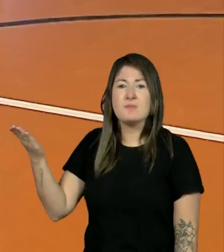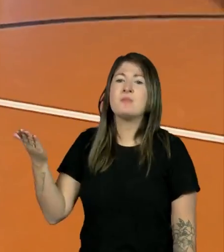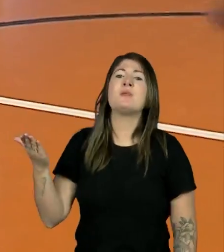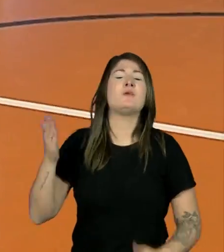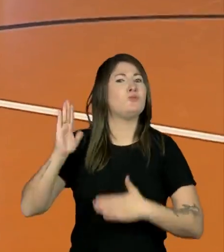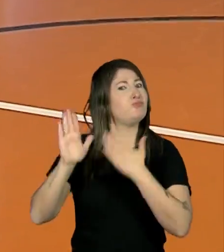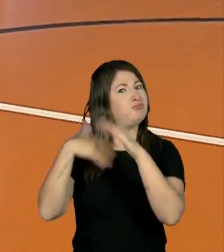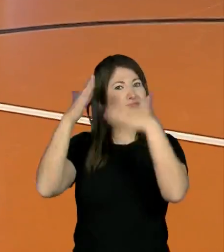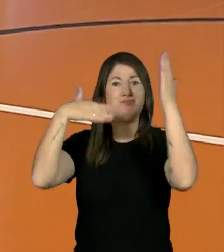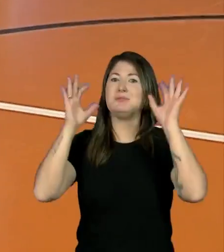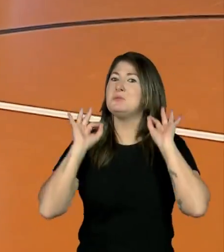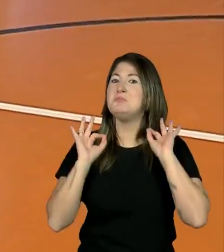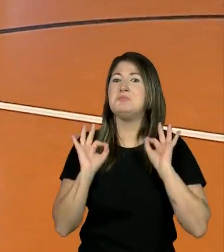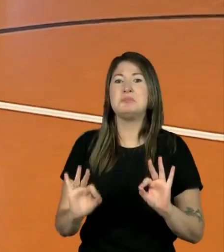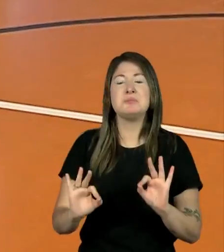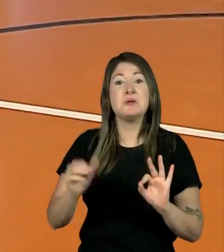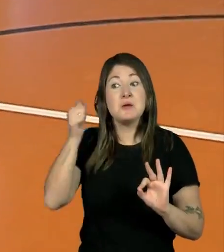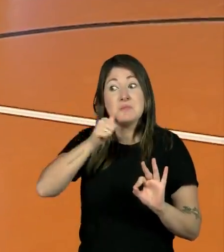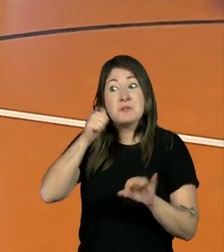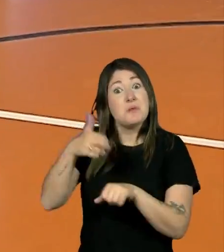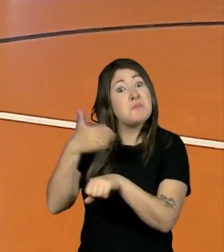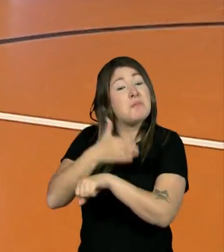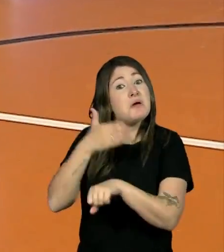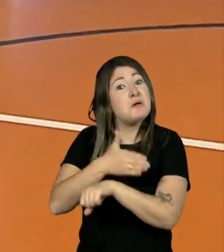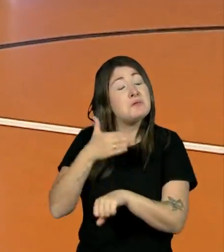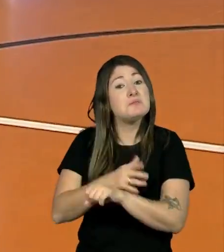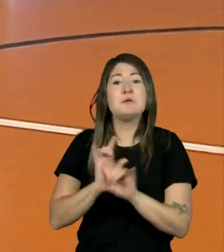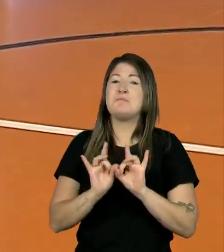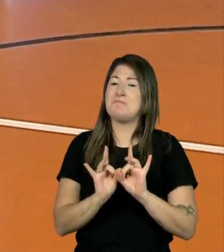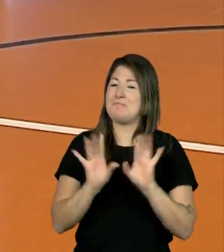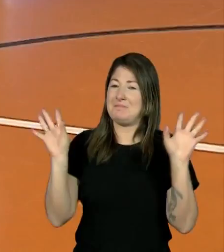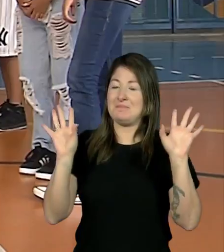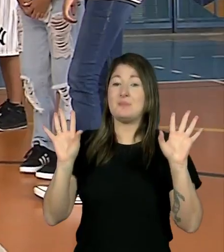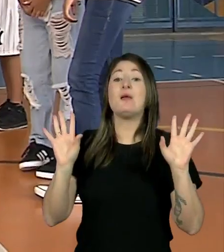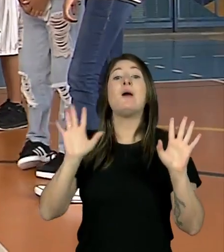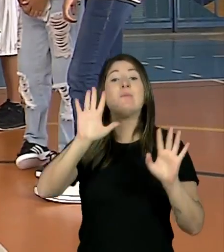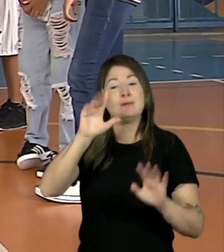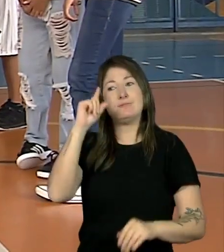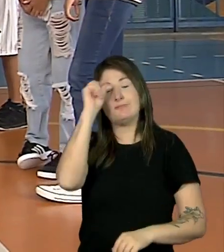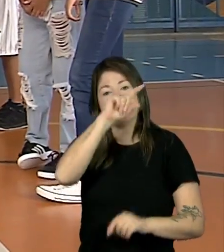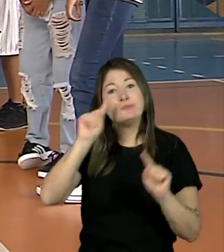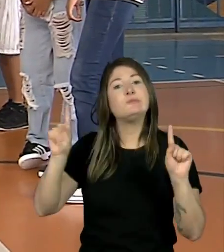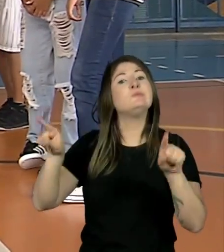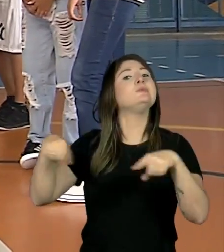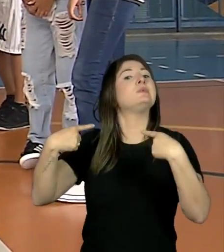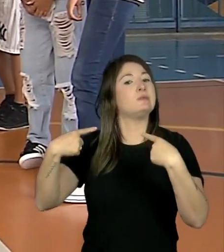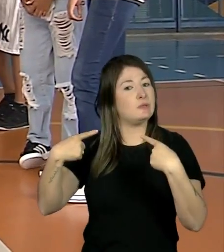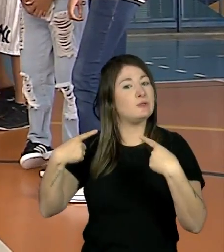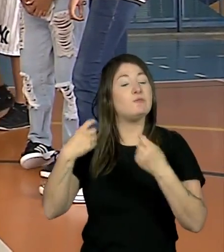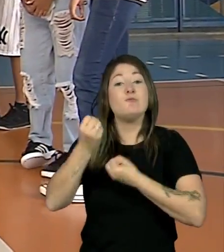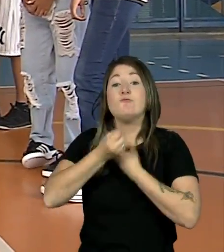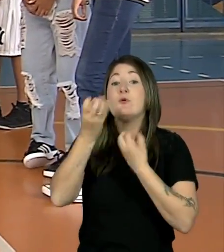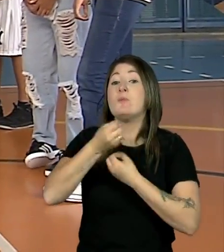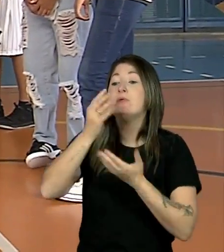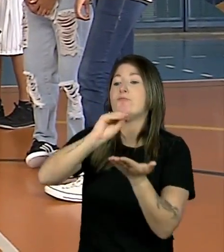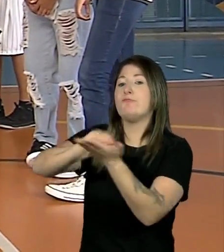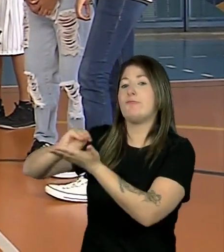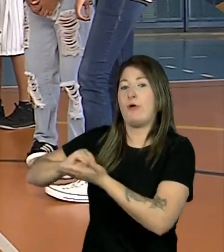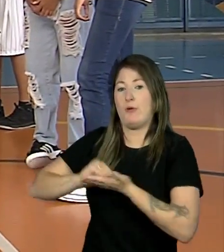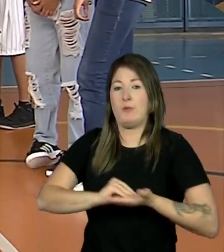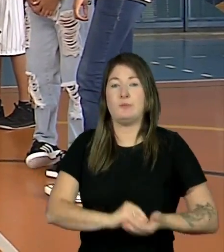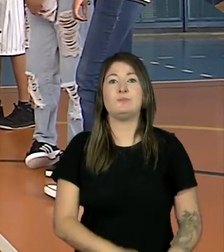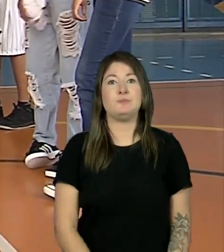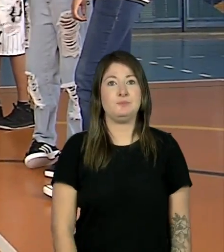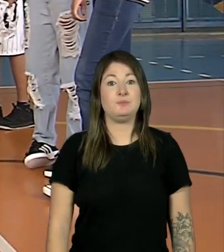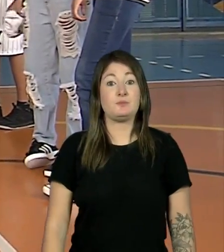já que a presença feminina nesse tipo de esporte ainda é um desafio diante da falta de informações. O problema